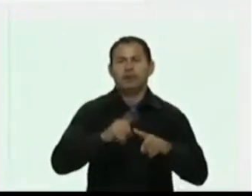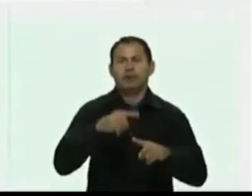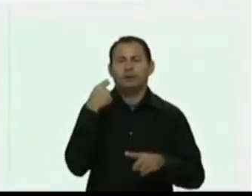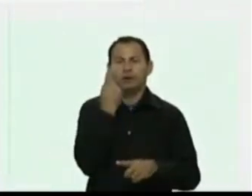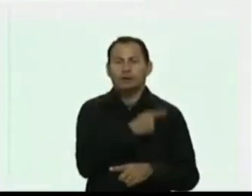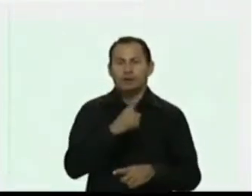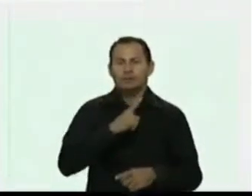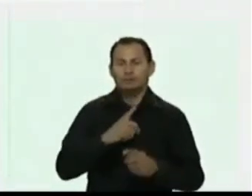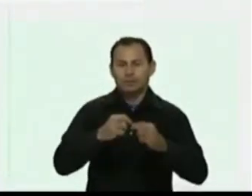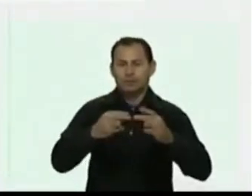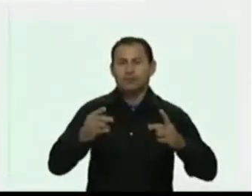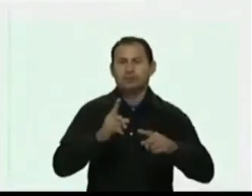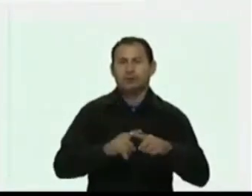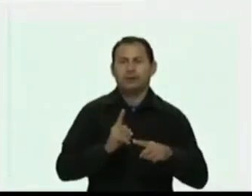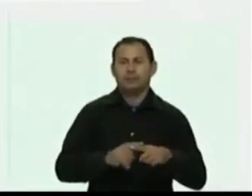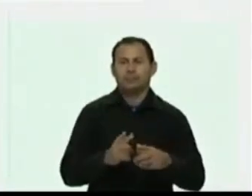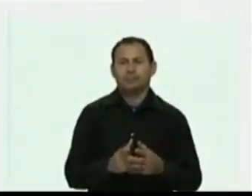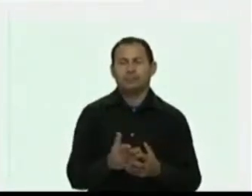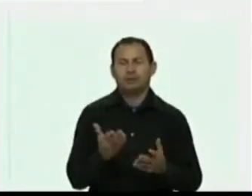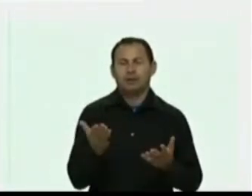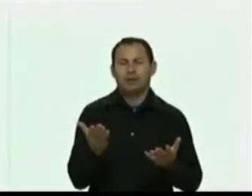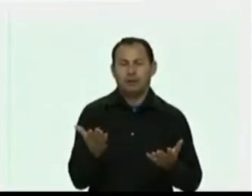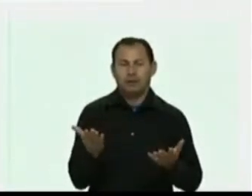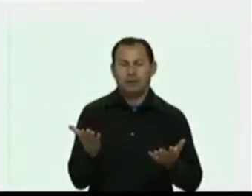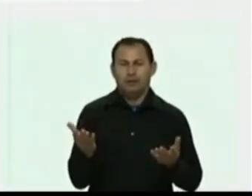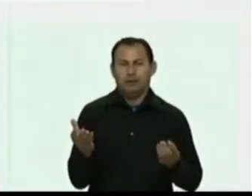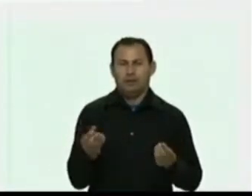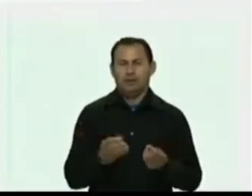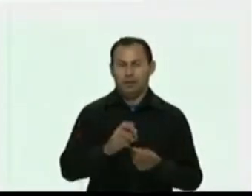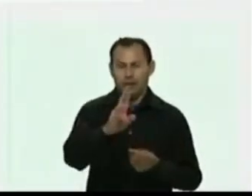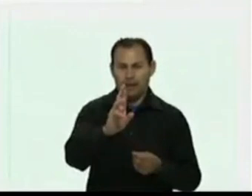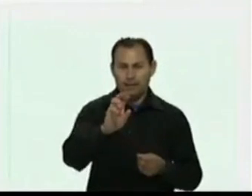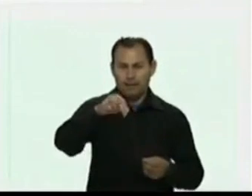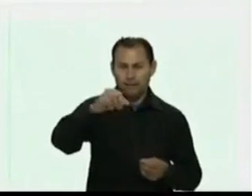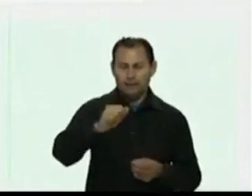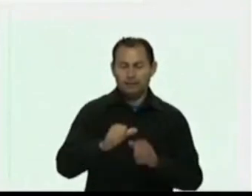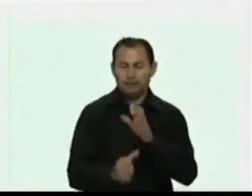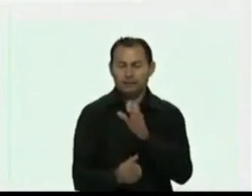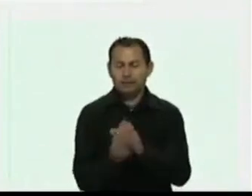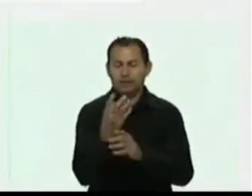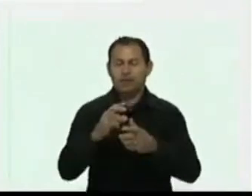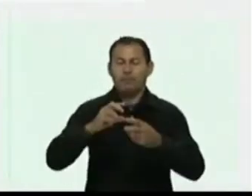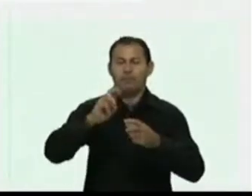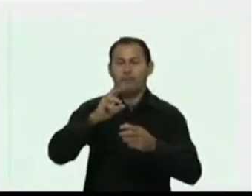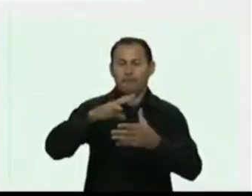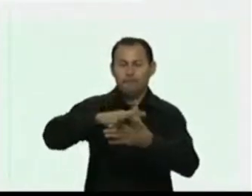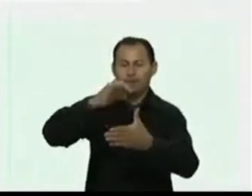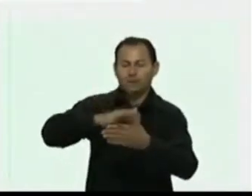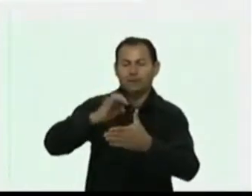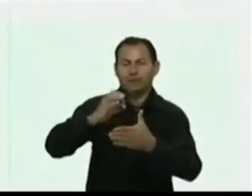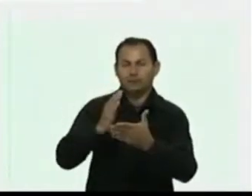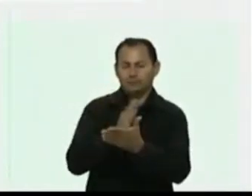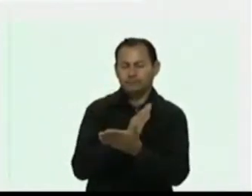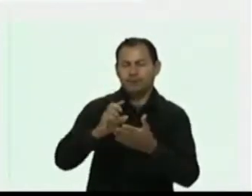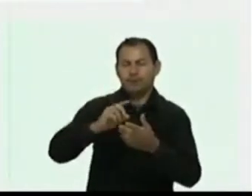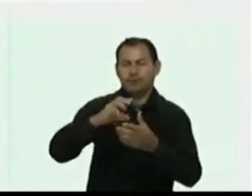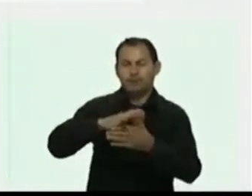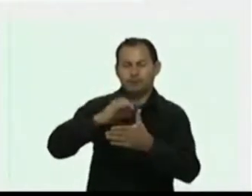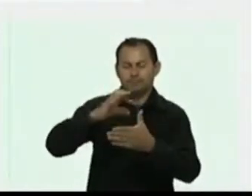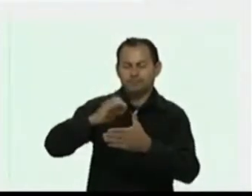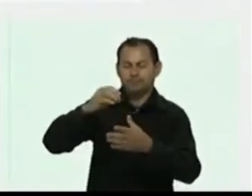tem esse tipo de coisa? Né? Por que um RNA que vai virar uma proteína tem que ter vários pedaços separados